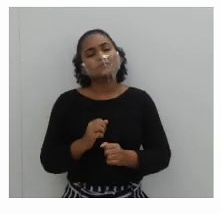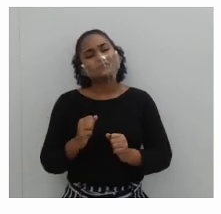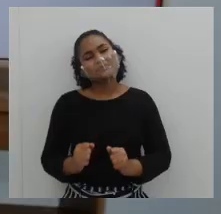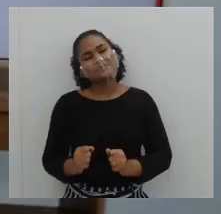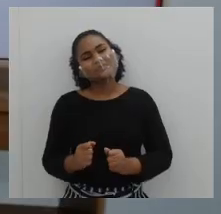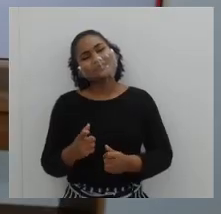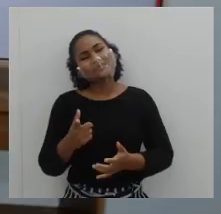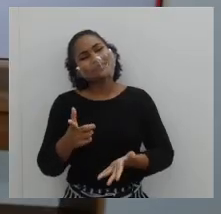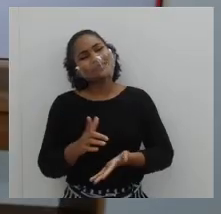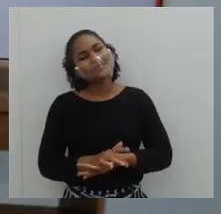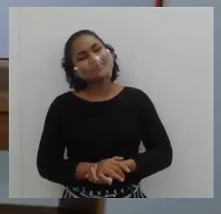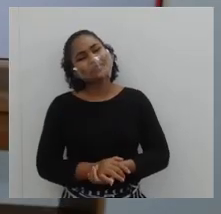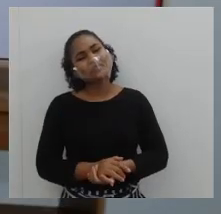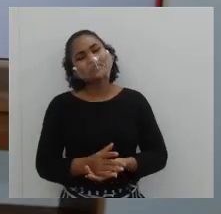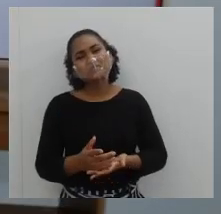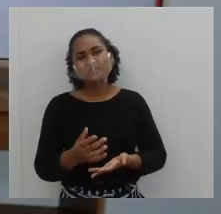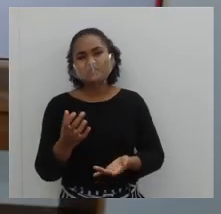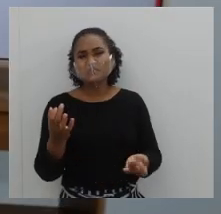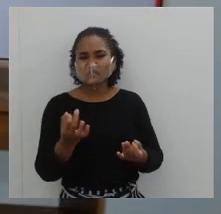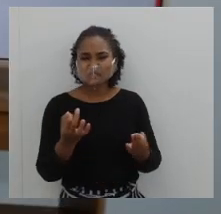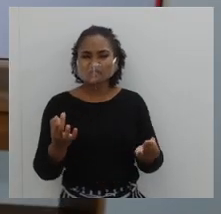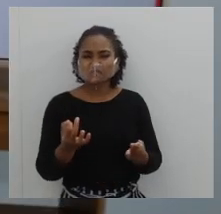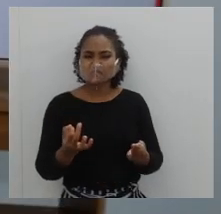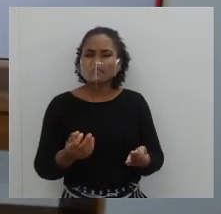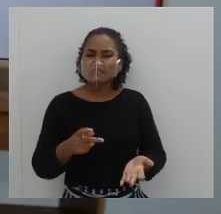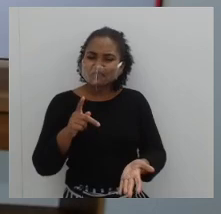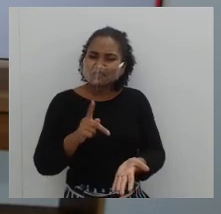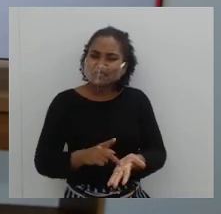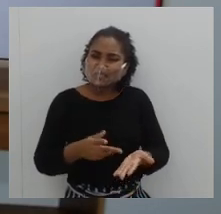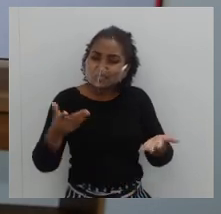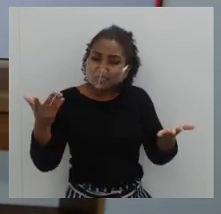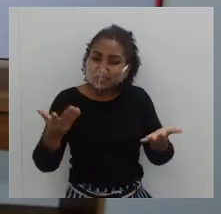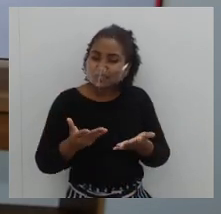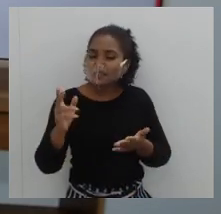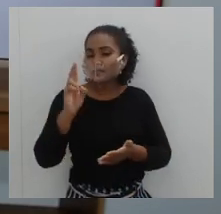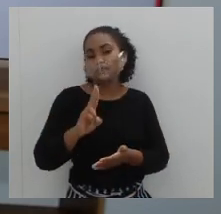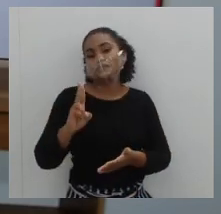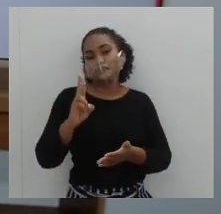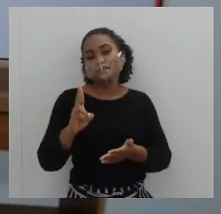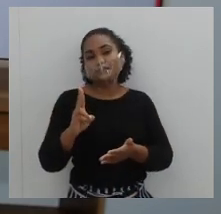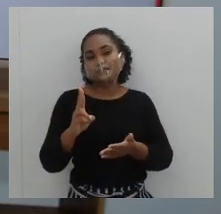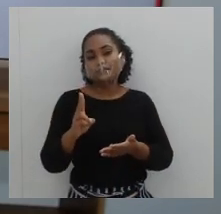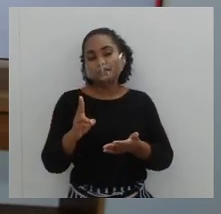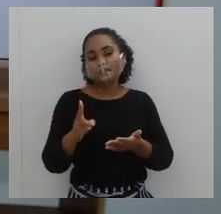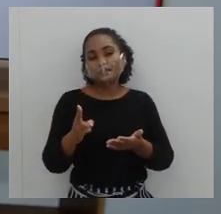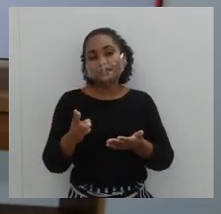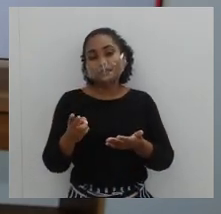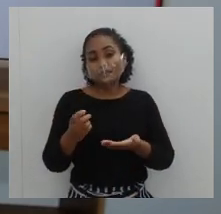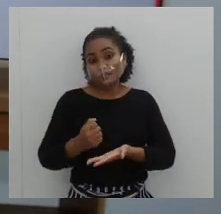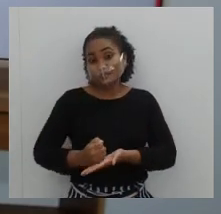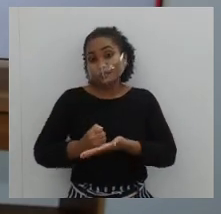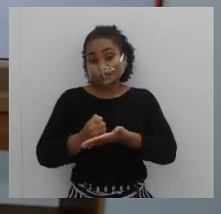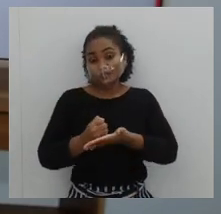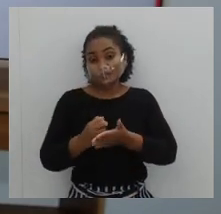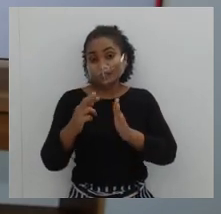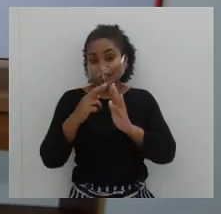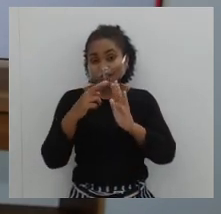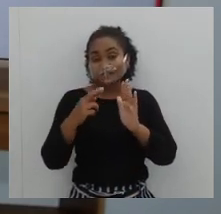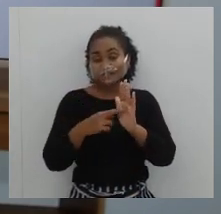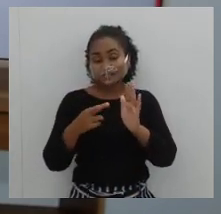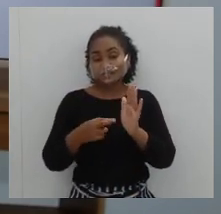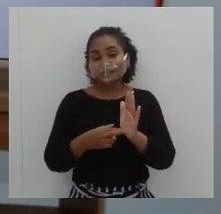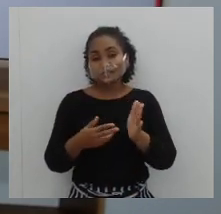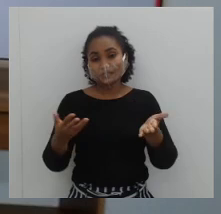mas esse cara é o cara, e na verdade é, porque até hoje a gente utiliza essa relação de